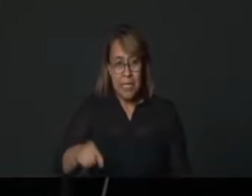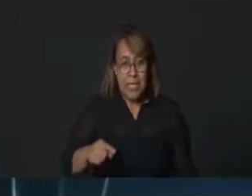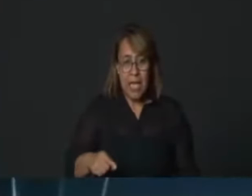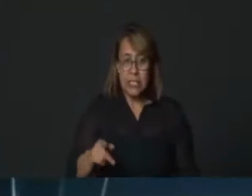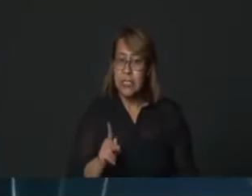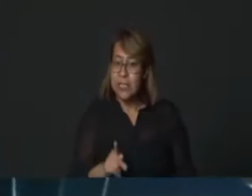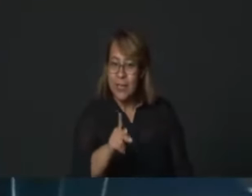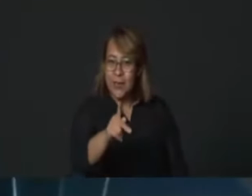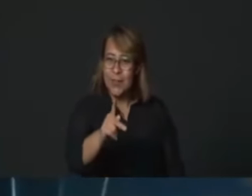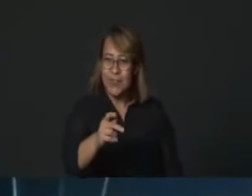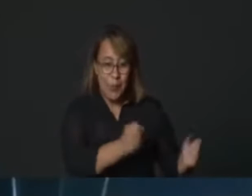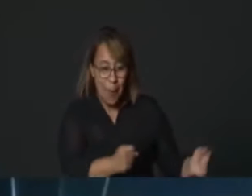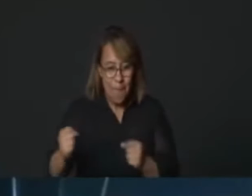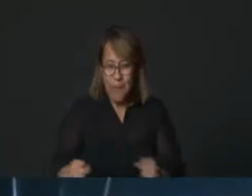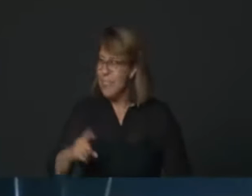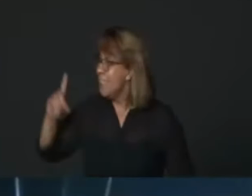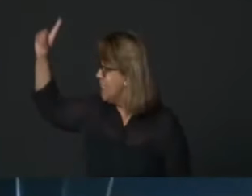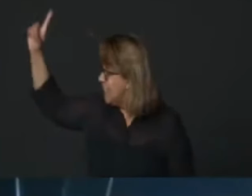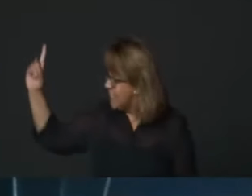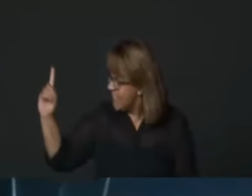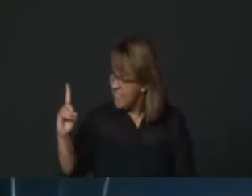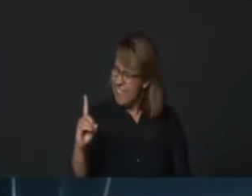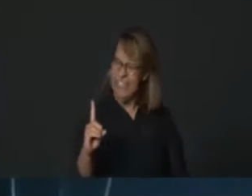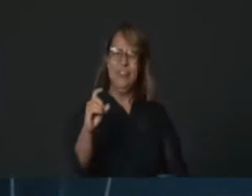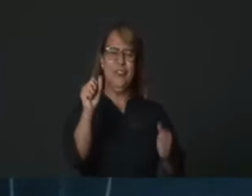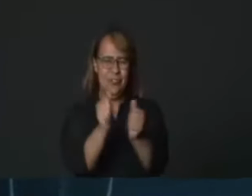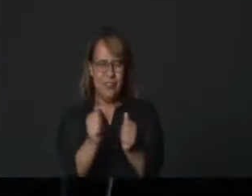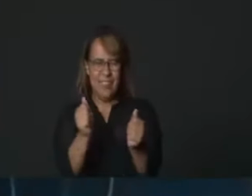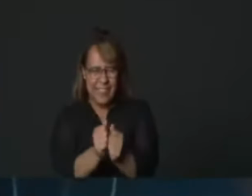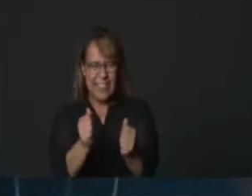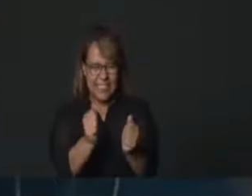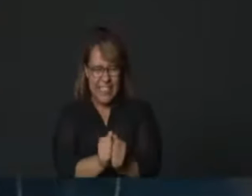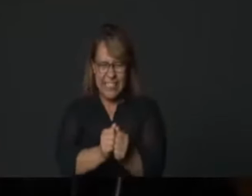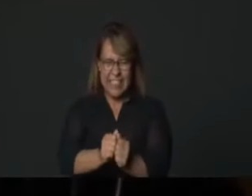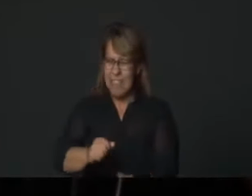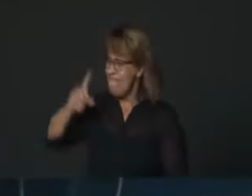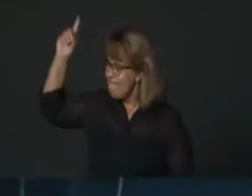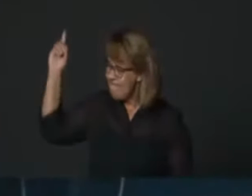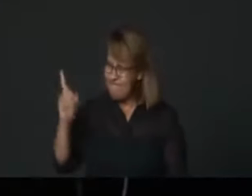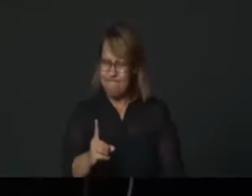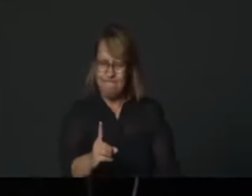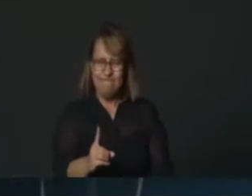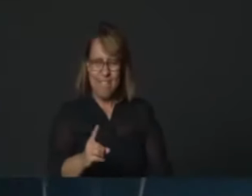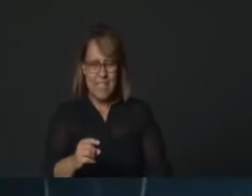isso E aí o